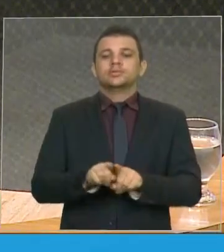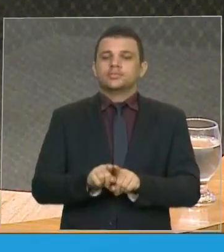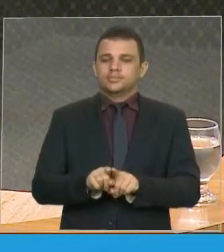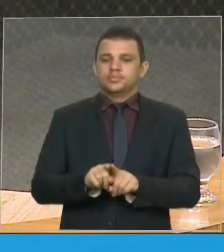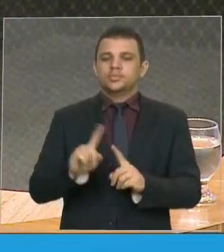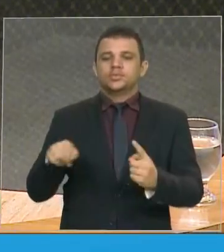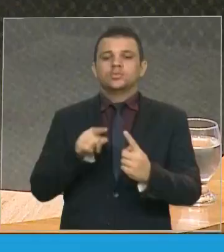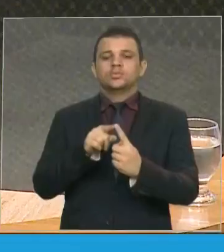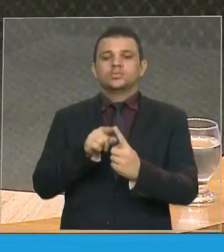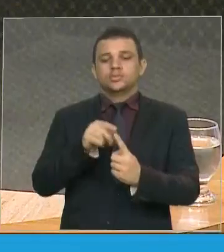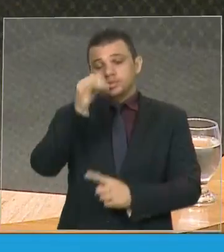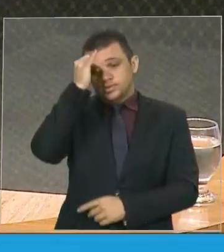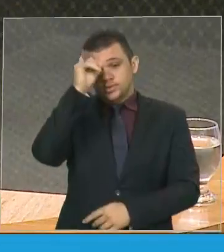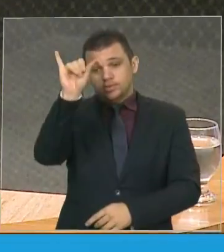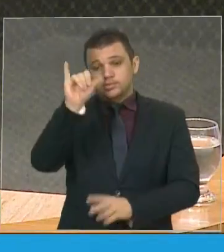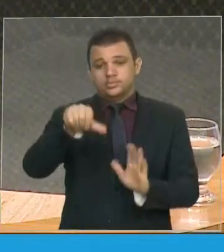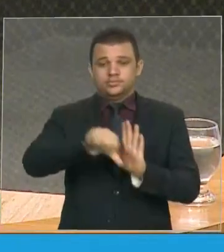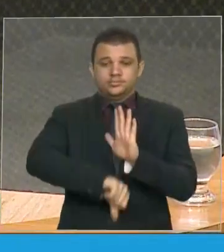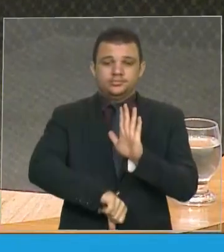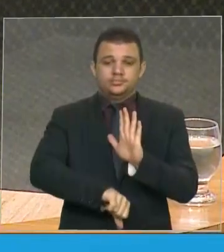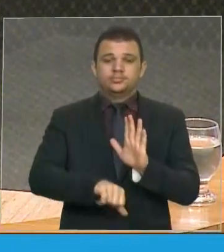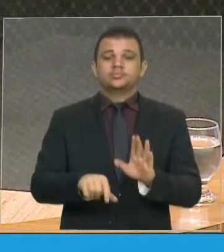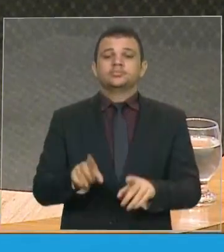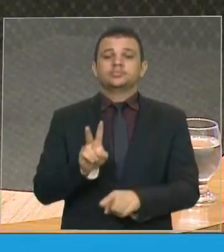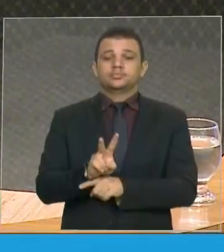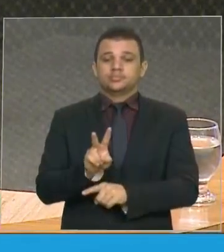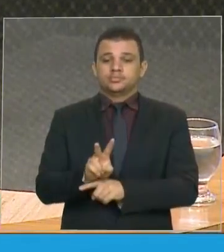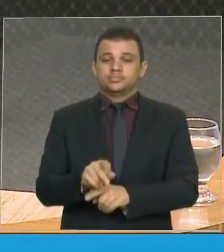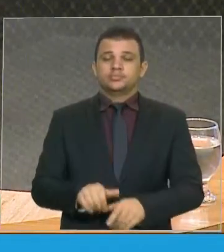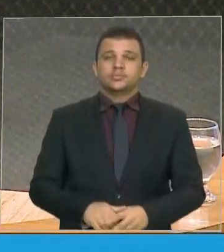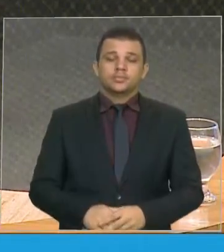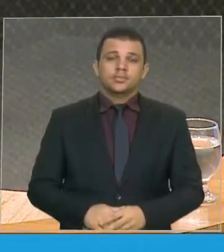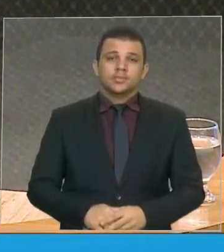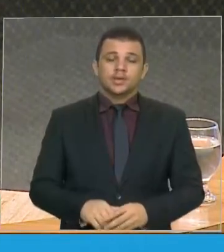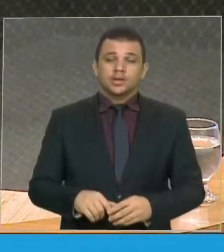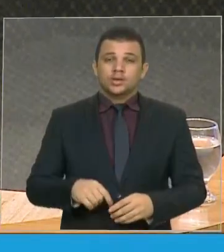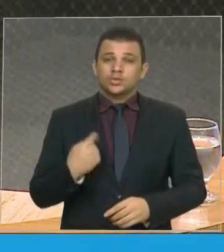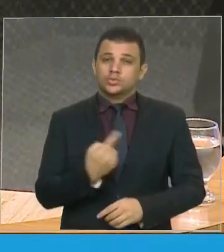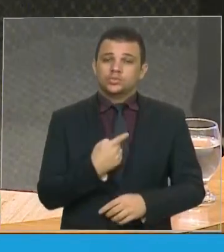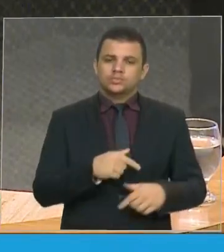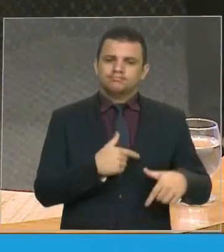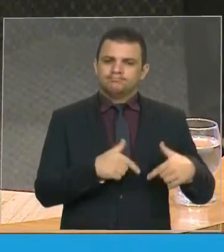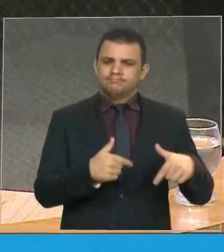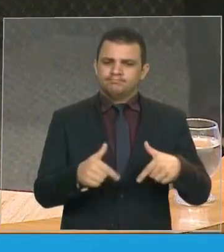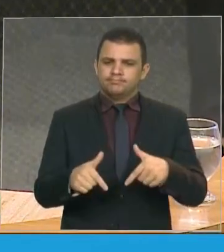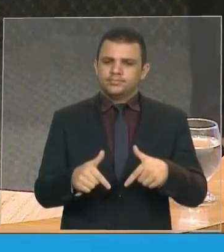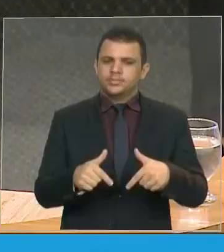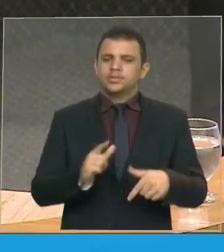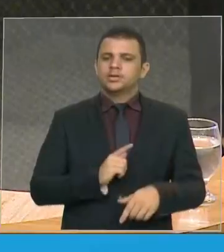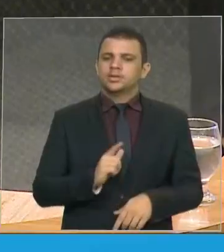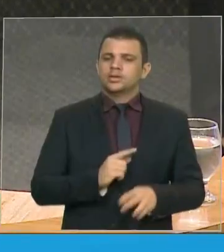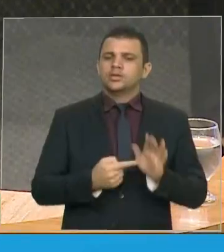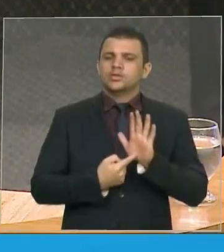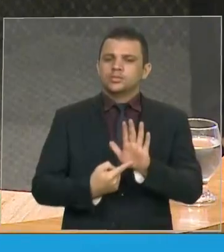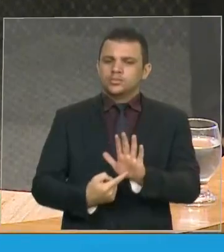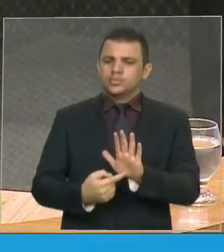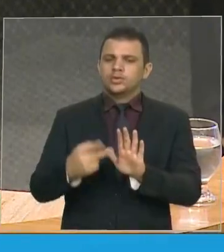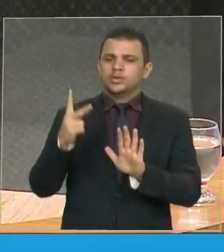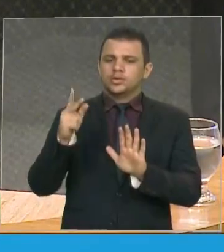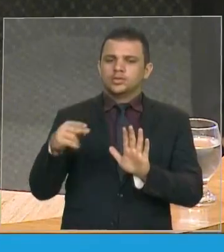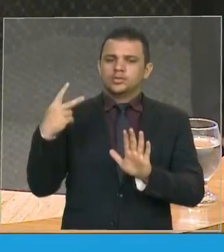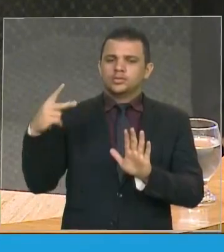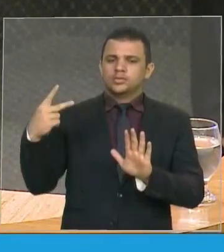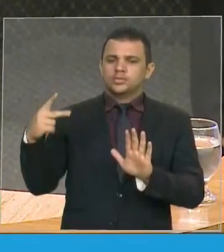a criminalidade. Esse trabalho que nós estamos fazendo, ele reflete muito bem as palavras